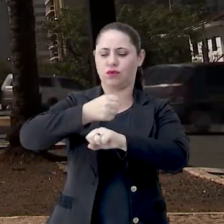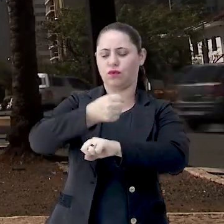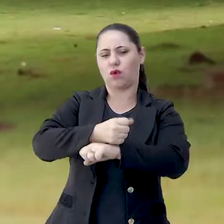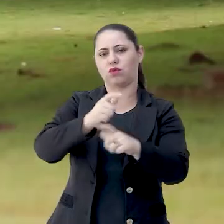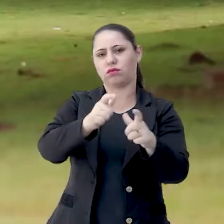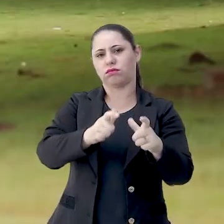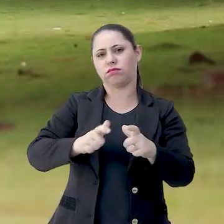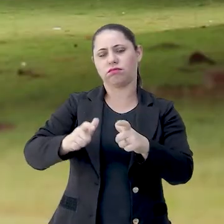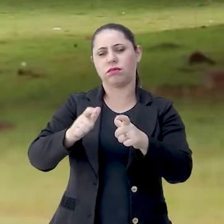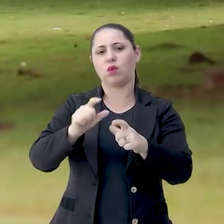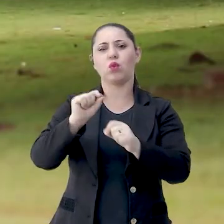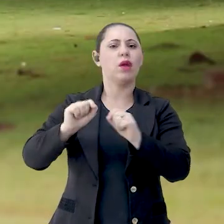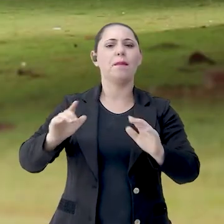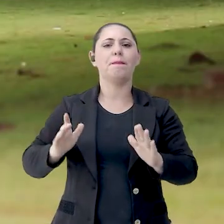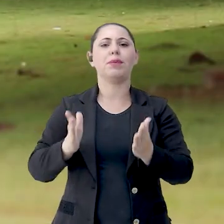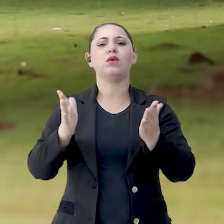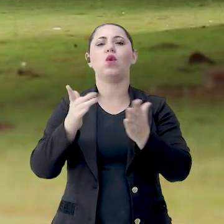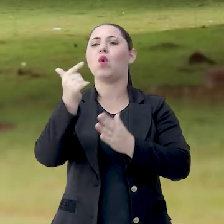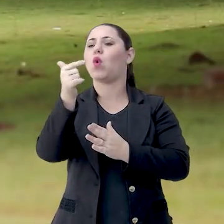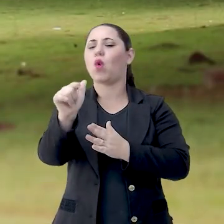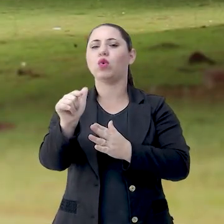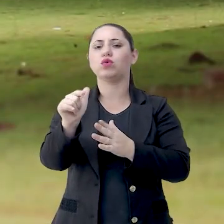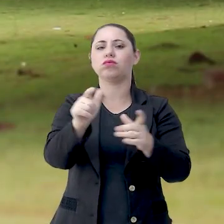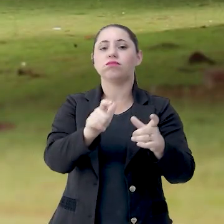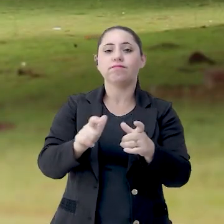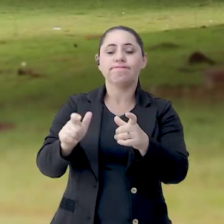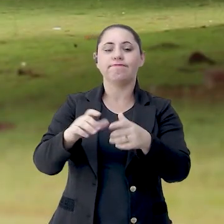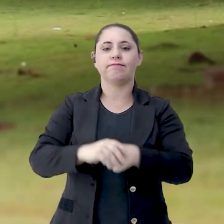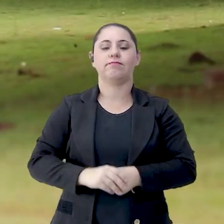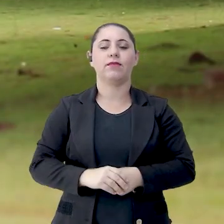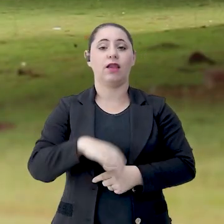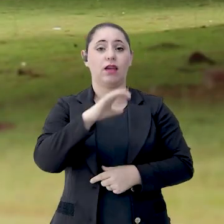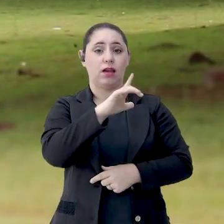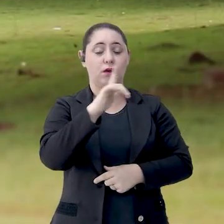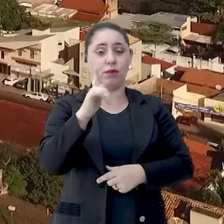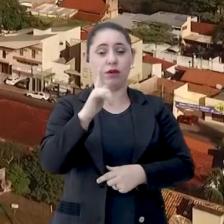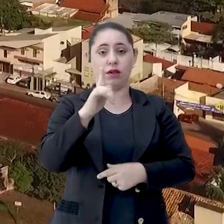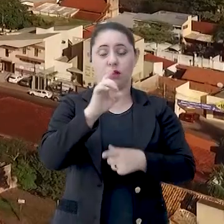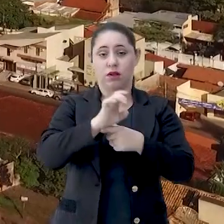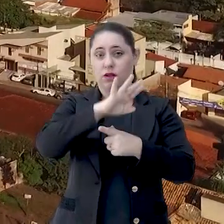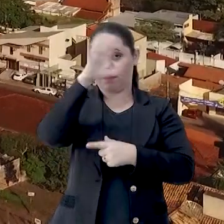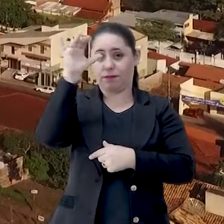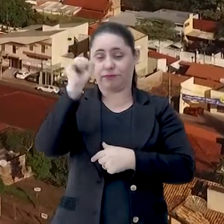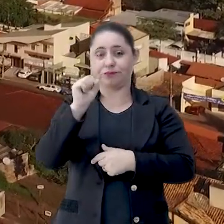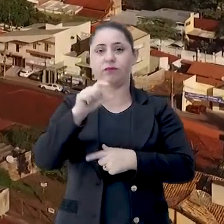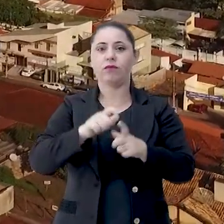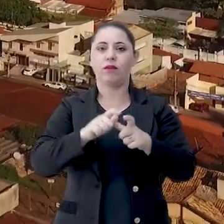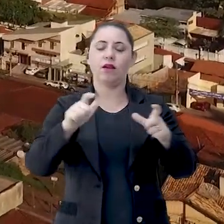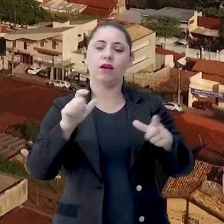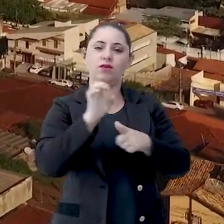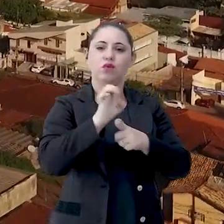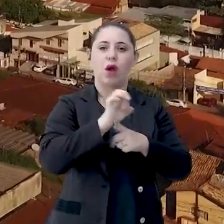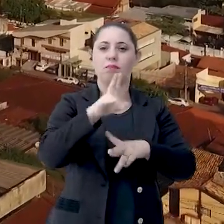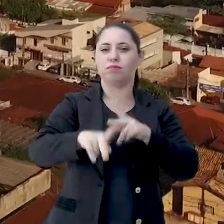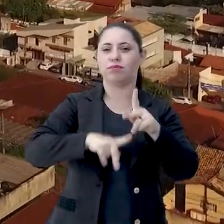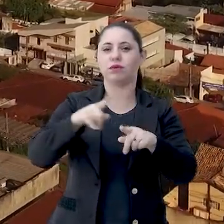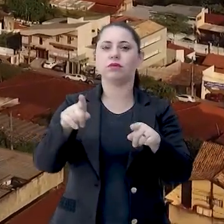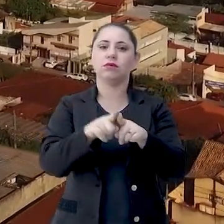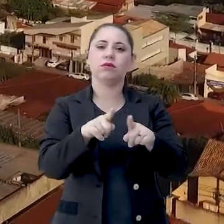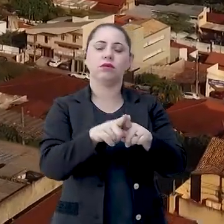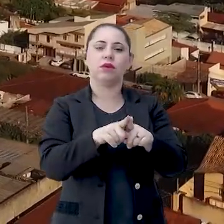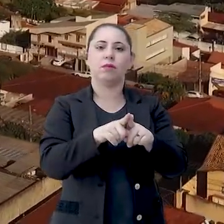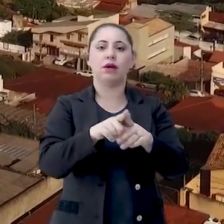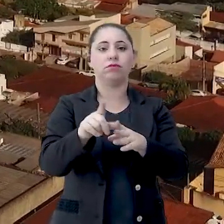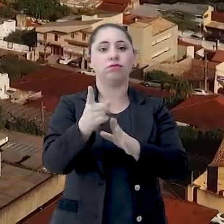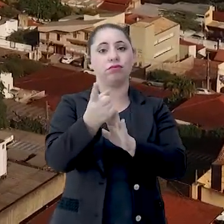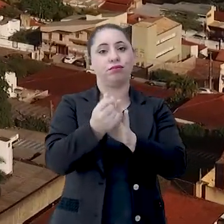2,5 bilhões de reais que passaram pelos cofres do município, um incremento de pouco mais de 17% se comparado